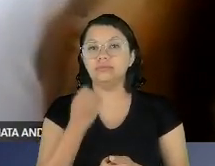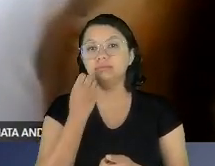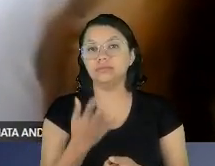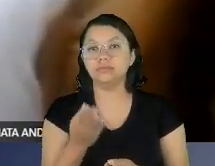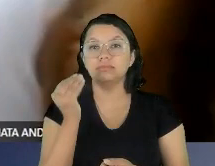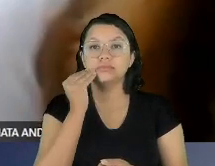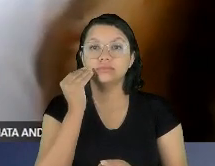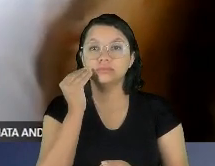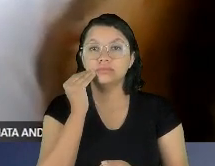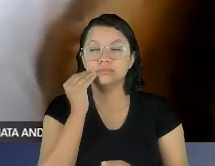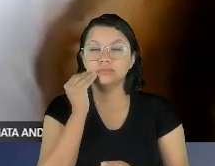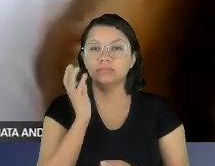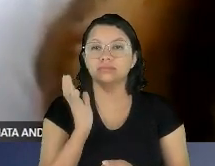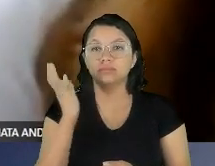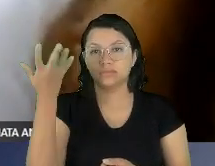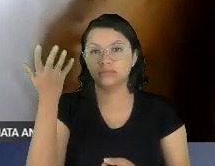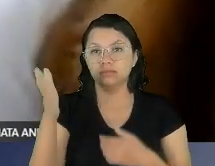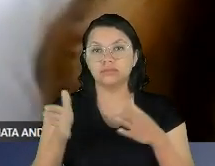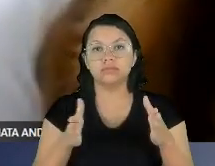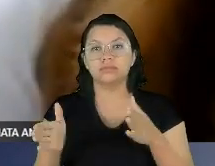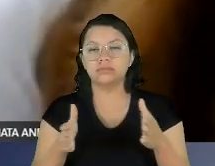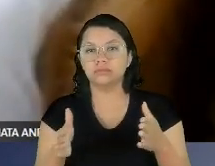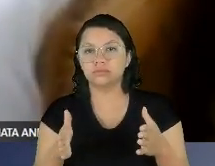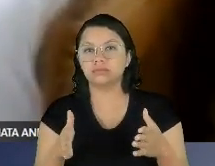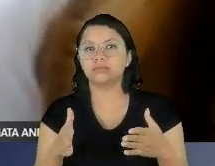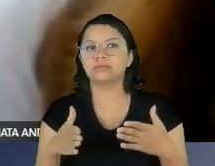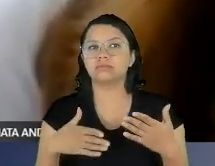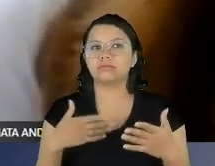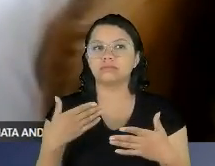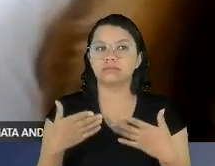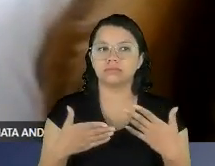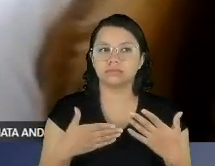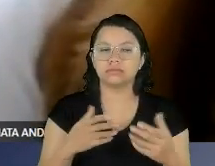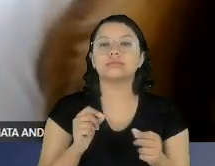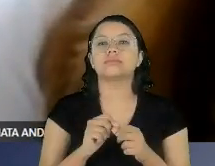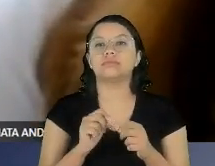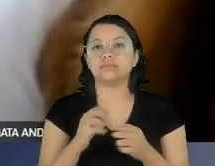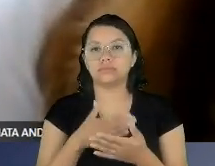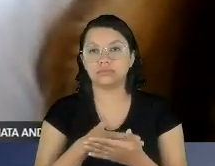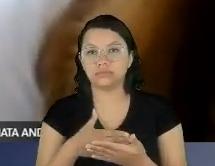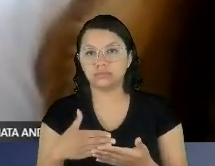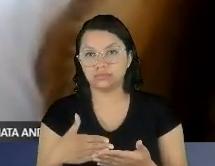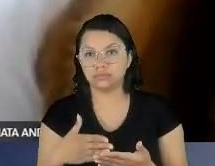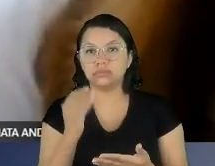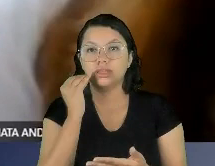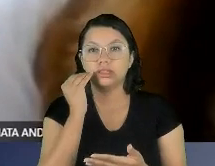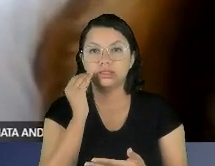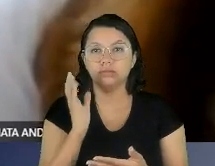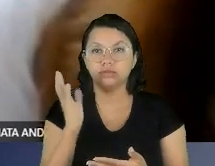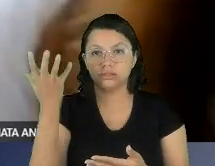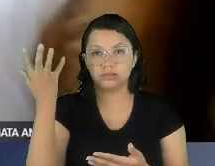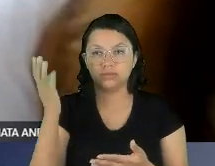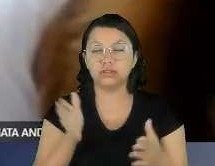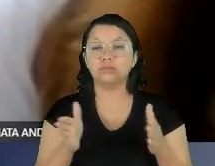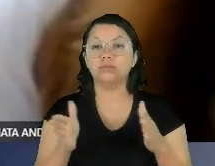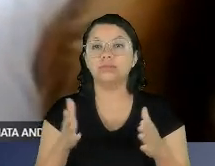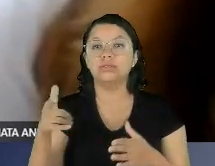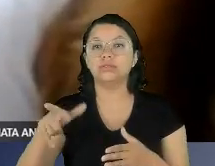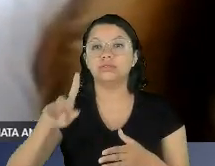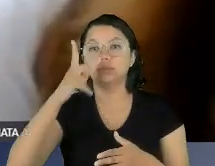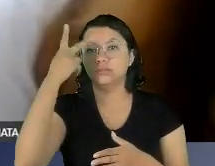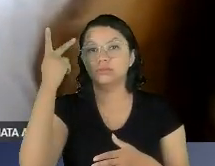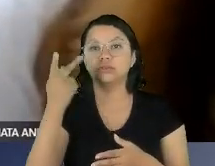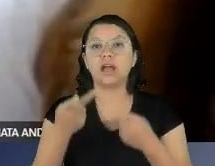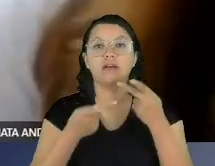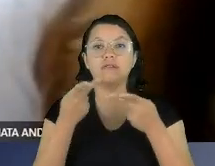Bom, eu vou tentar resolver mas eu vou fazer a abertura e aí eu tento resolver no momento que as outras